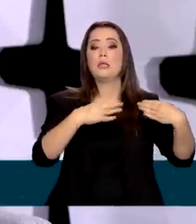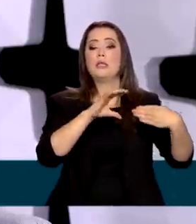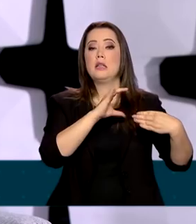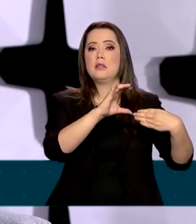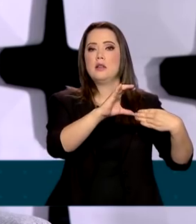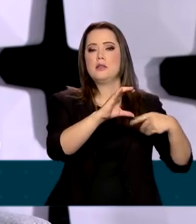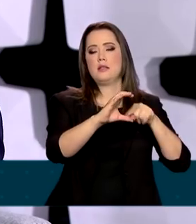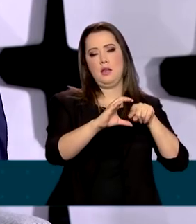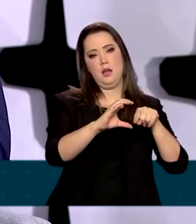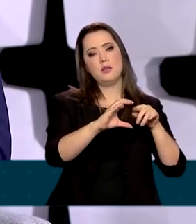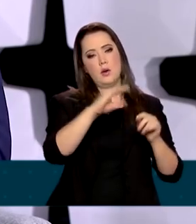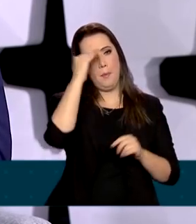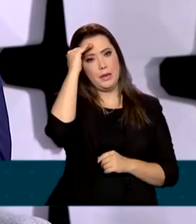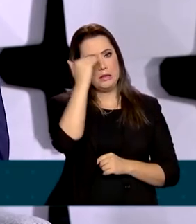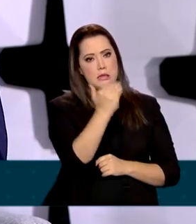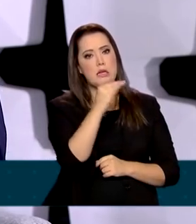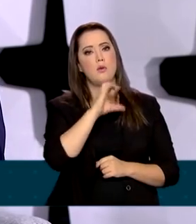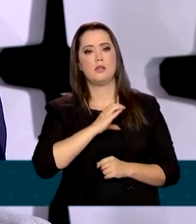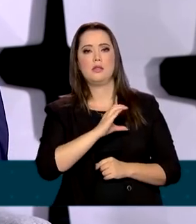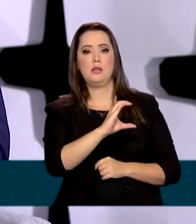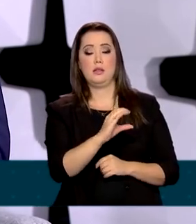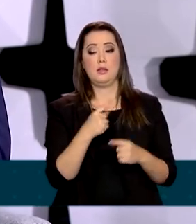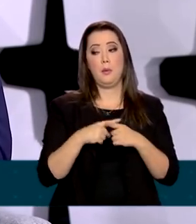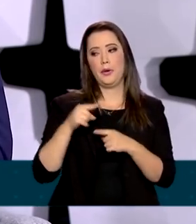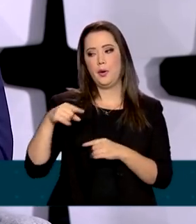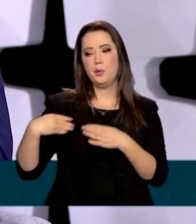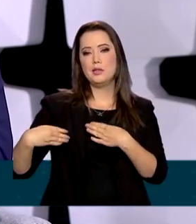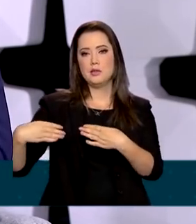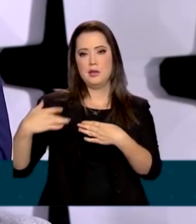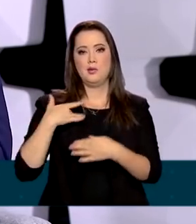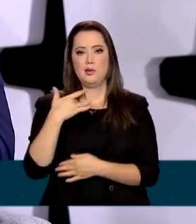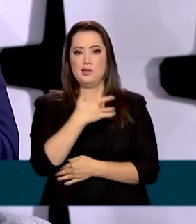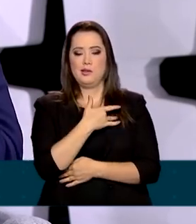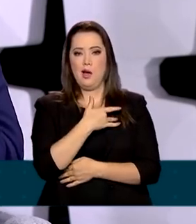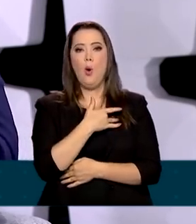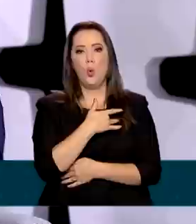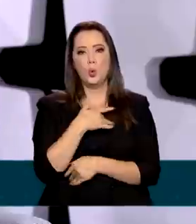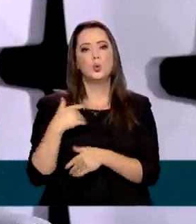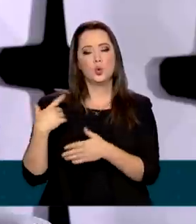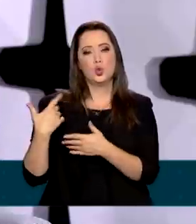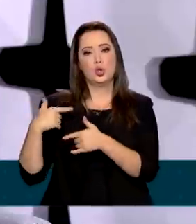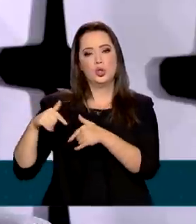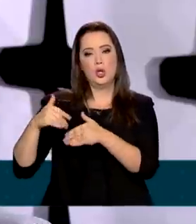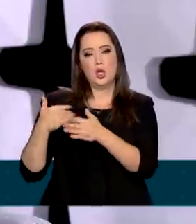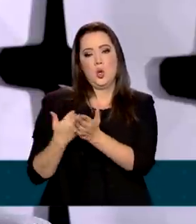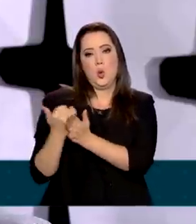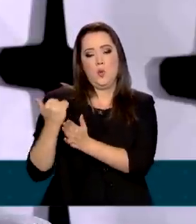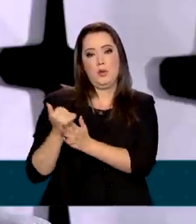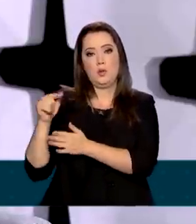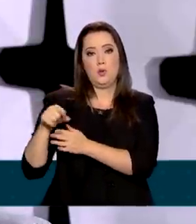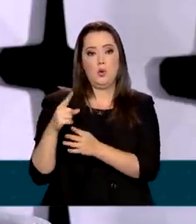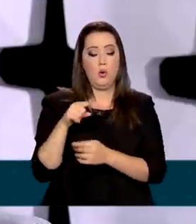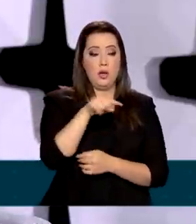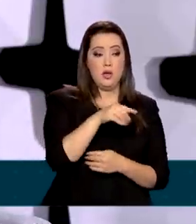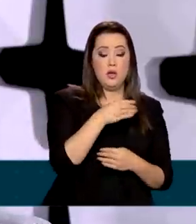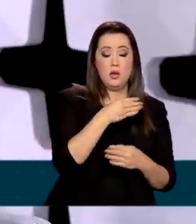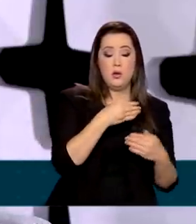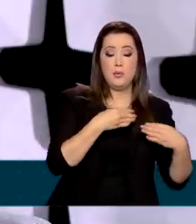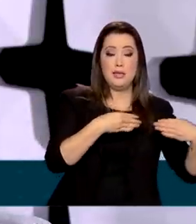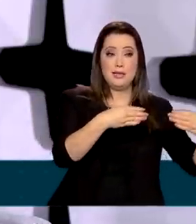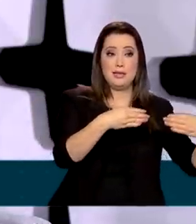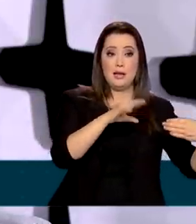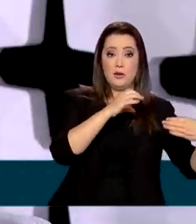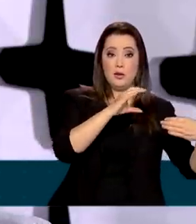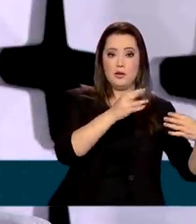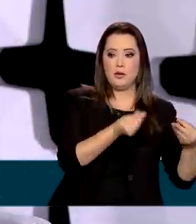ponto de vista da ciência. Lembrando que tem o Ministério da Saúde, que está na frente de combate. Nós fornecemos ferramentas para eles. Então, dentro